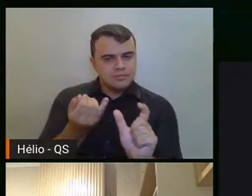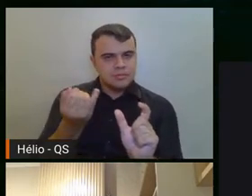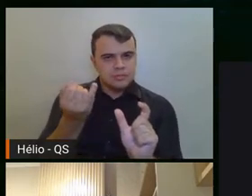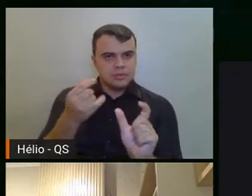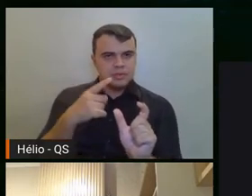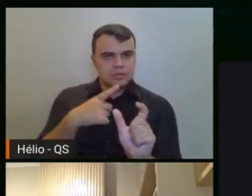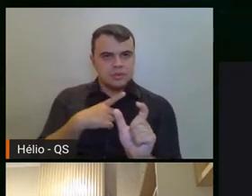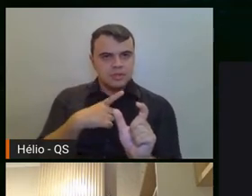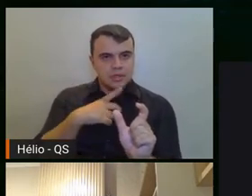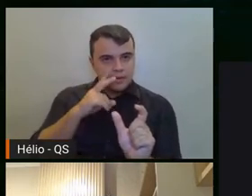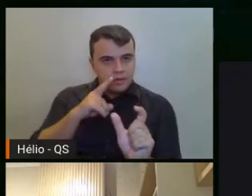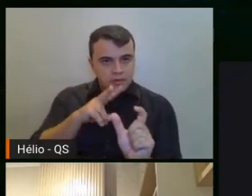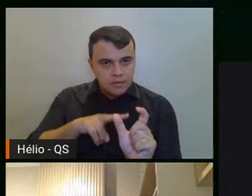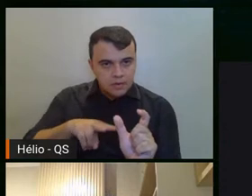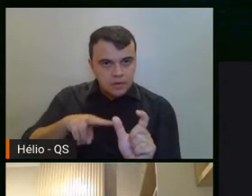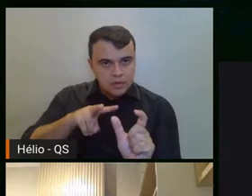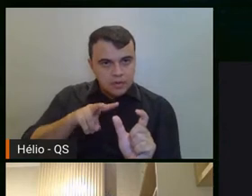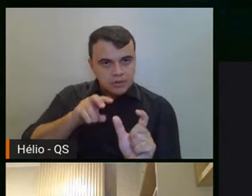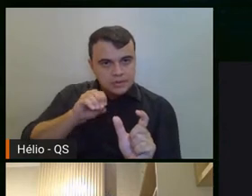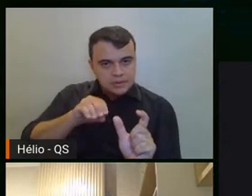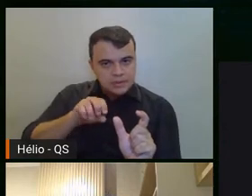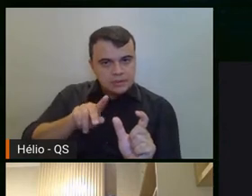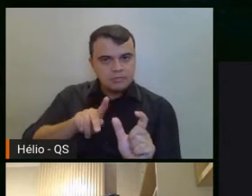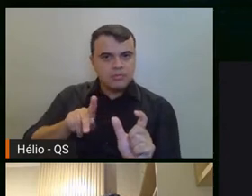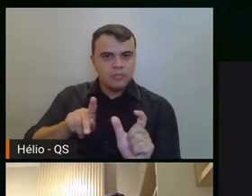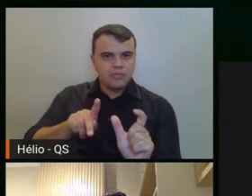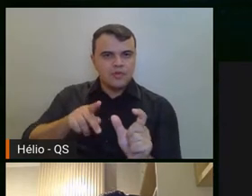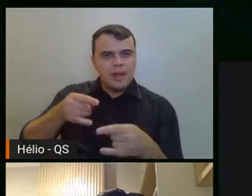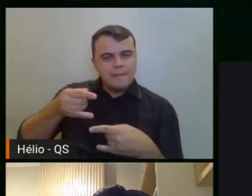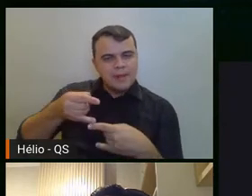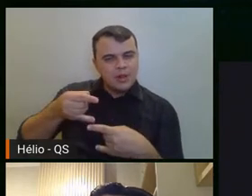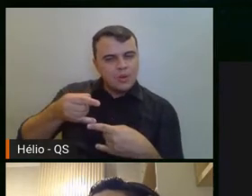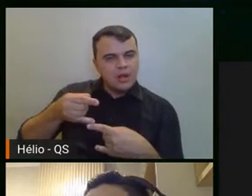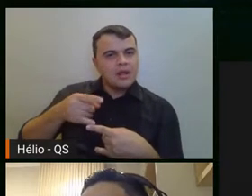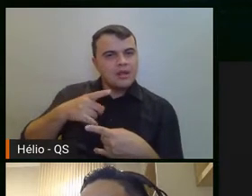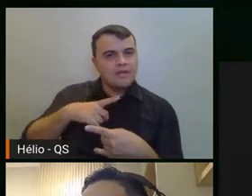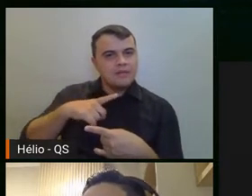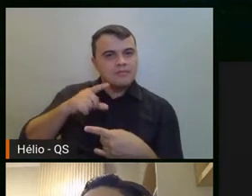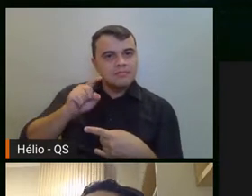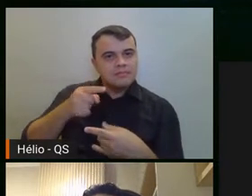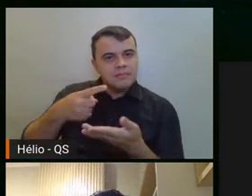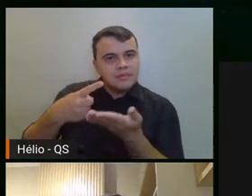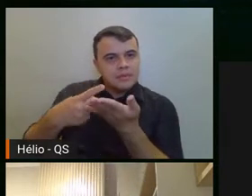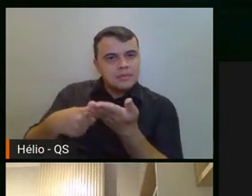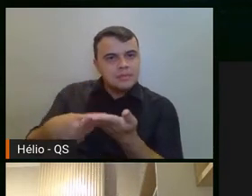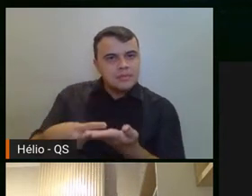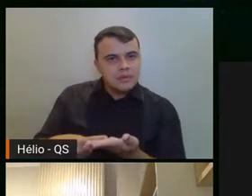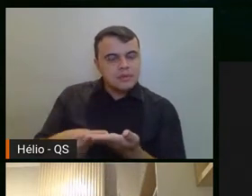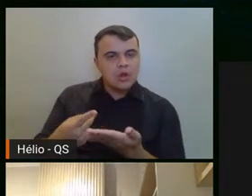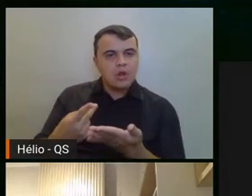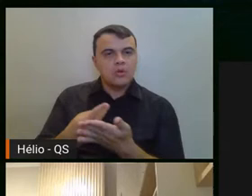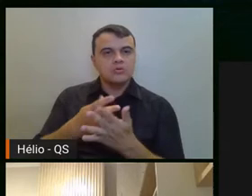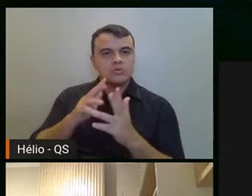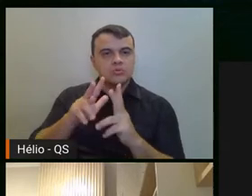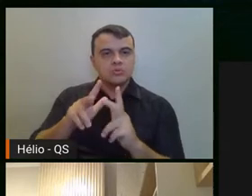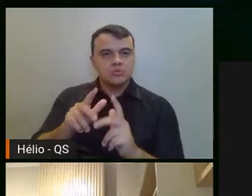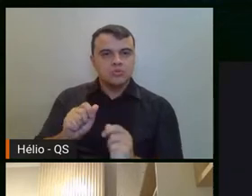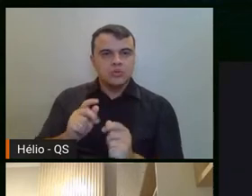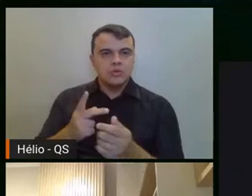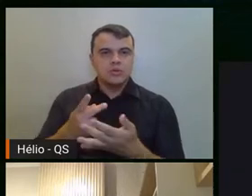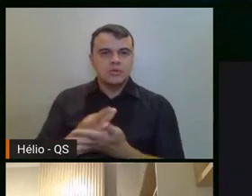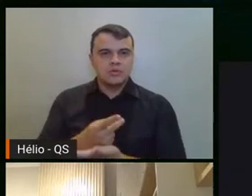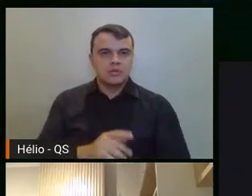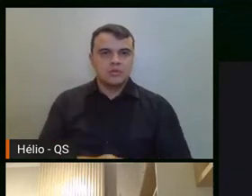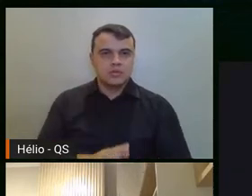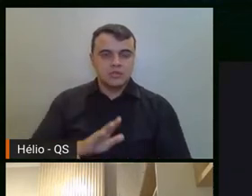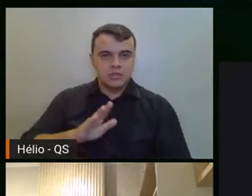deem uma olhada na aba de mentorias para vocês realmente marcarem na agenda de vocês tudo que vai estar rolando aí ó